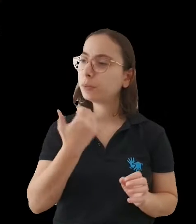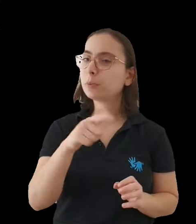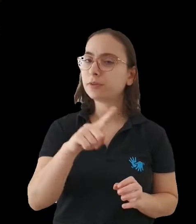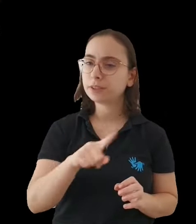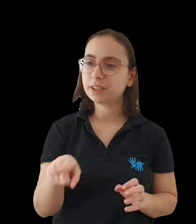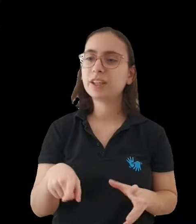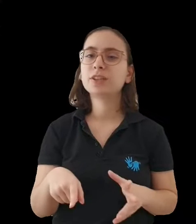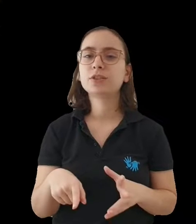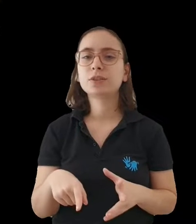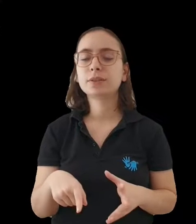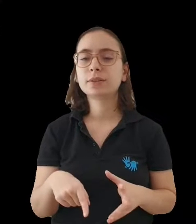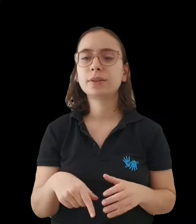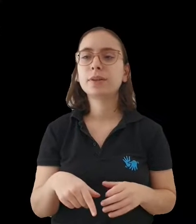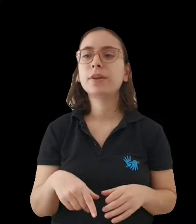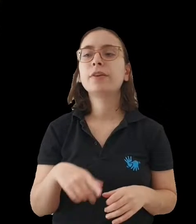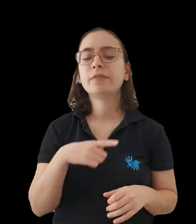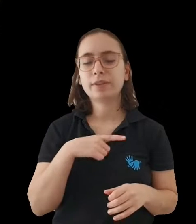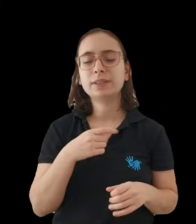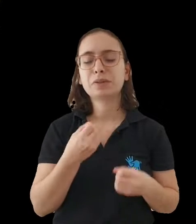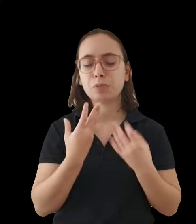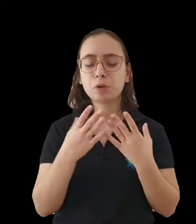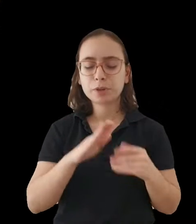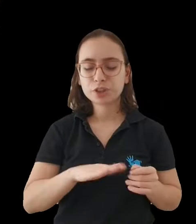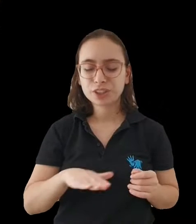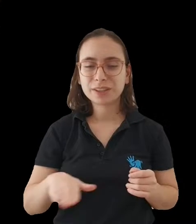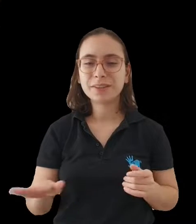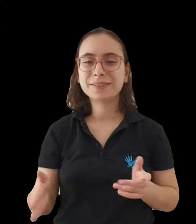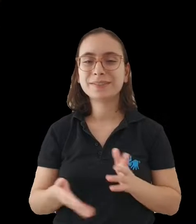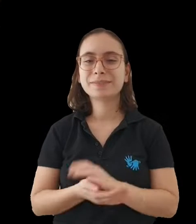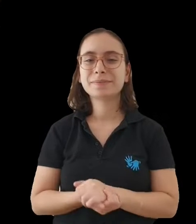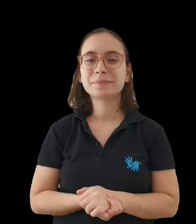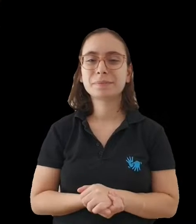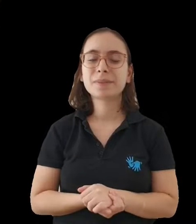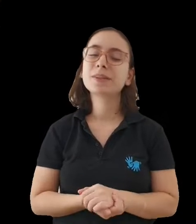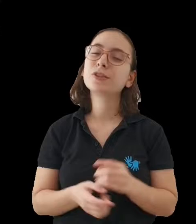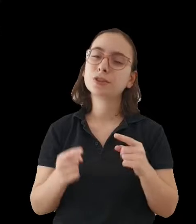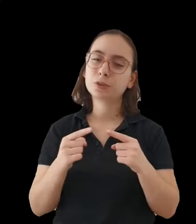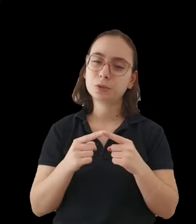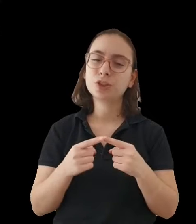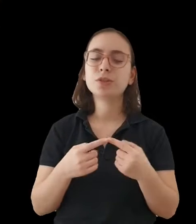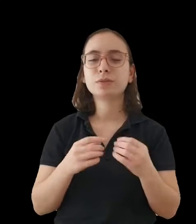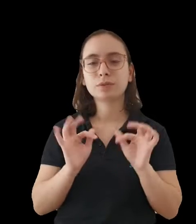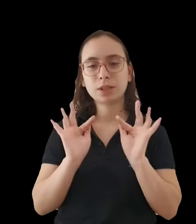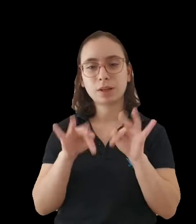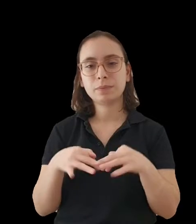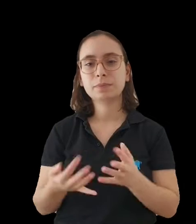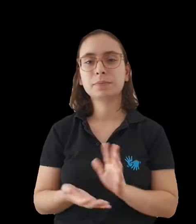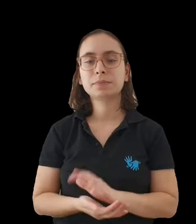sem dúvida vai ser bom para as crianças, que é o nosso objetivo final. Certo?